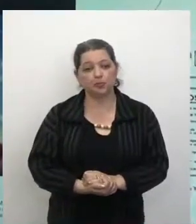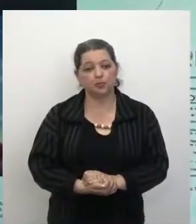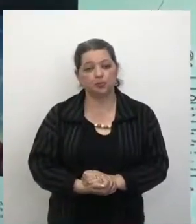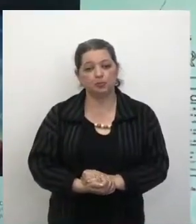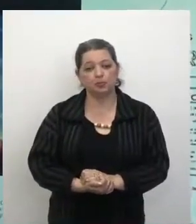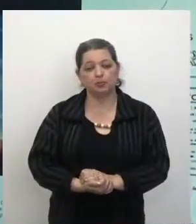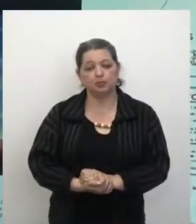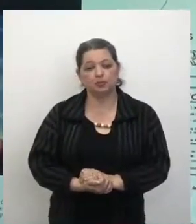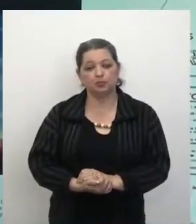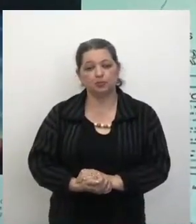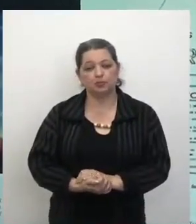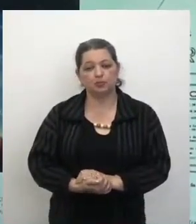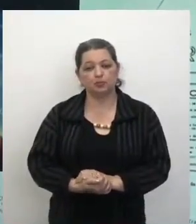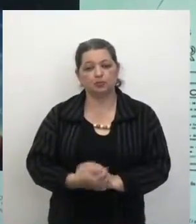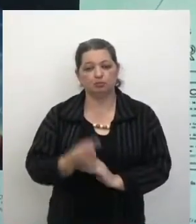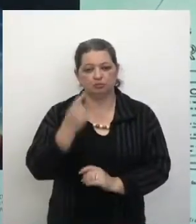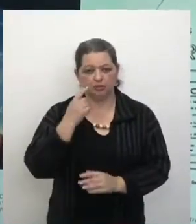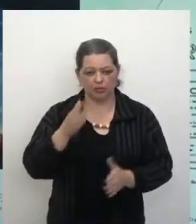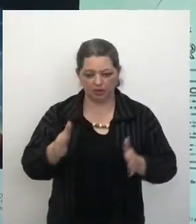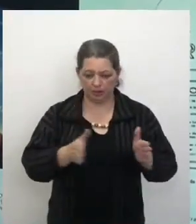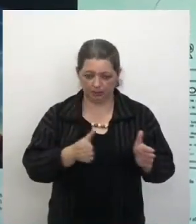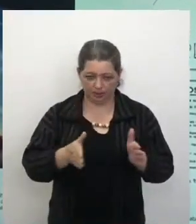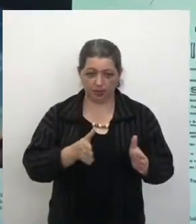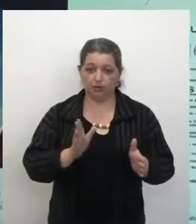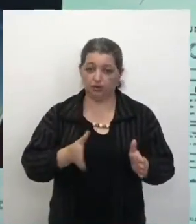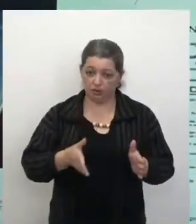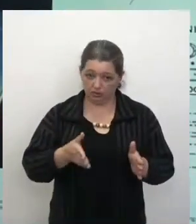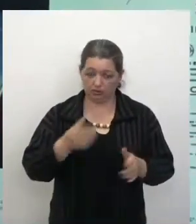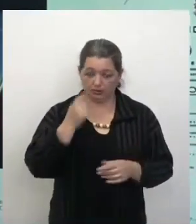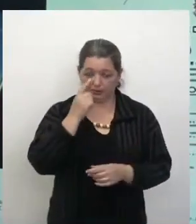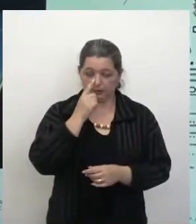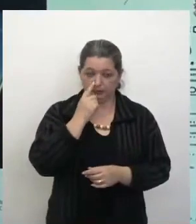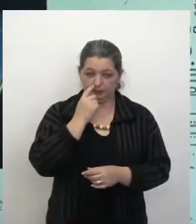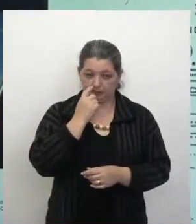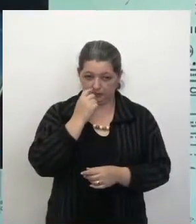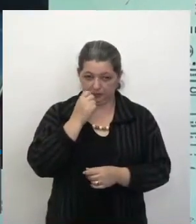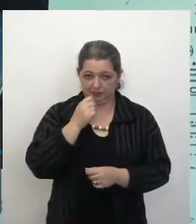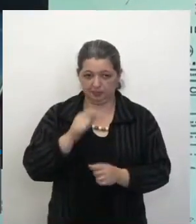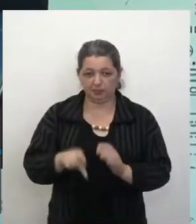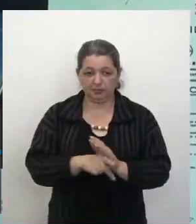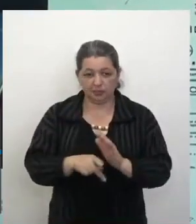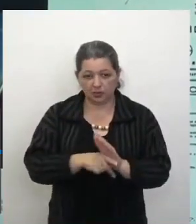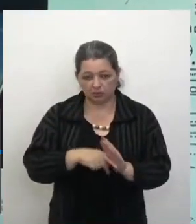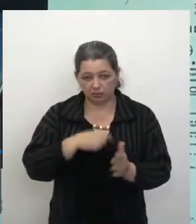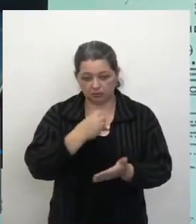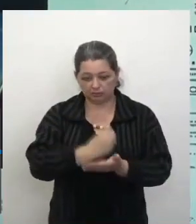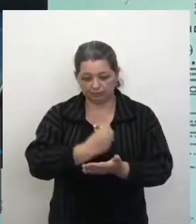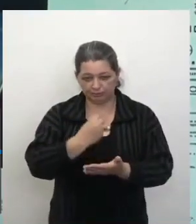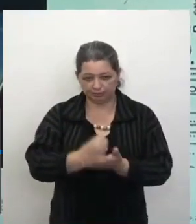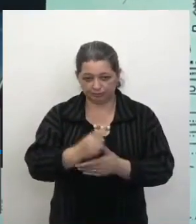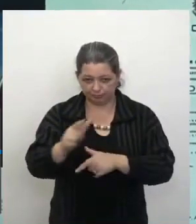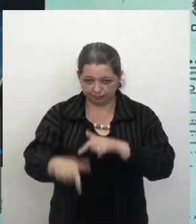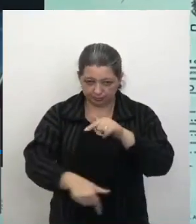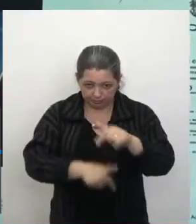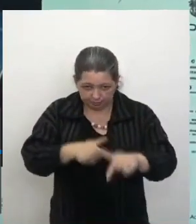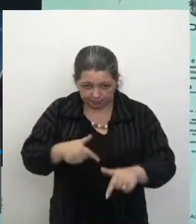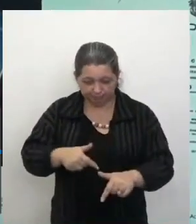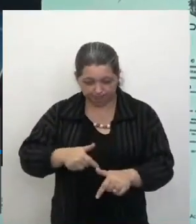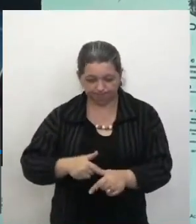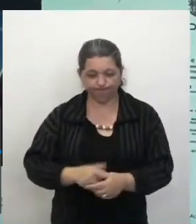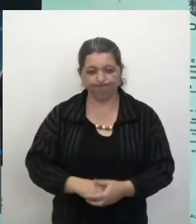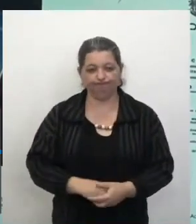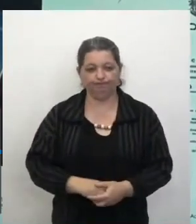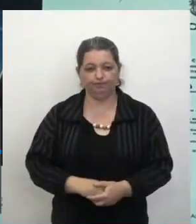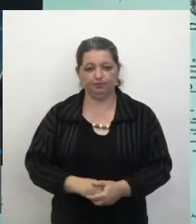entende a gente passa por um período agora de desmonte da CLT tem Muitos historiadores